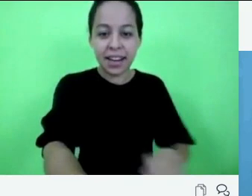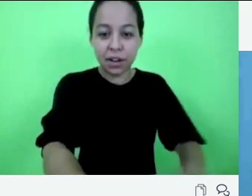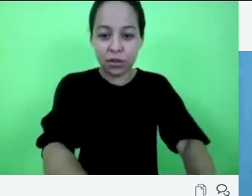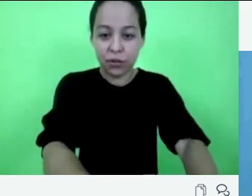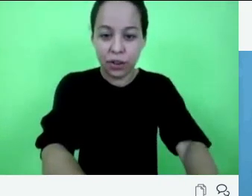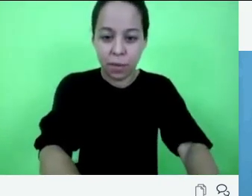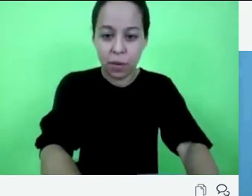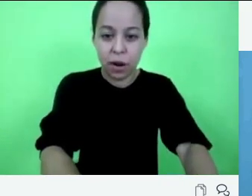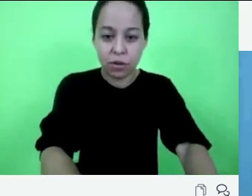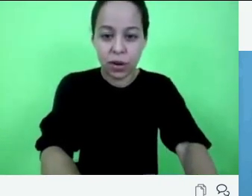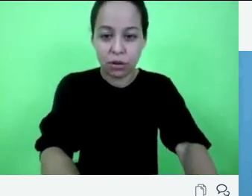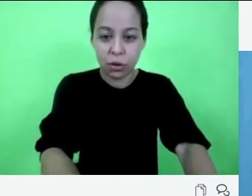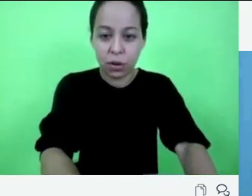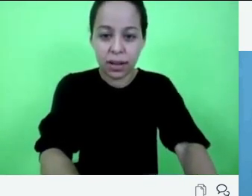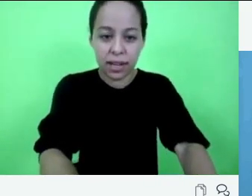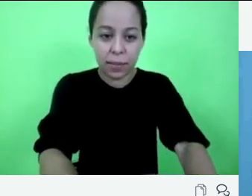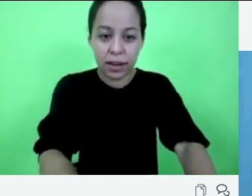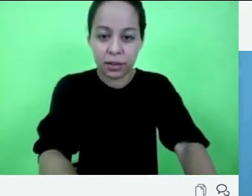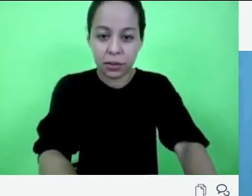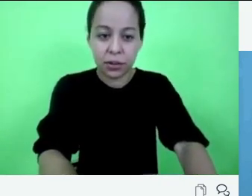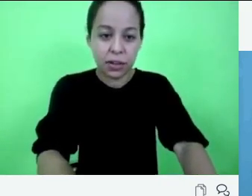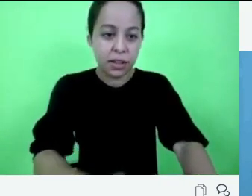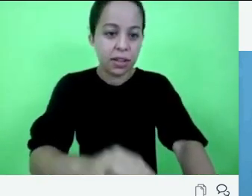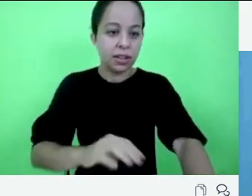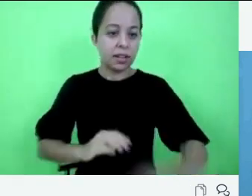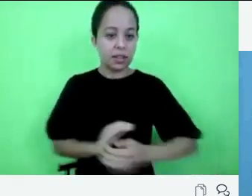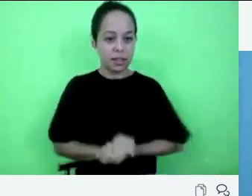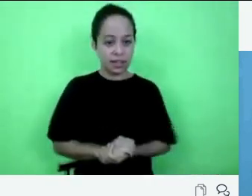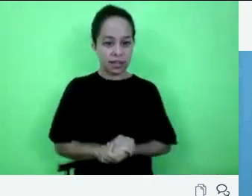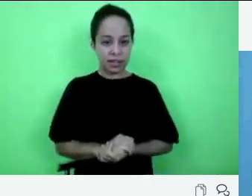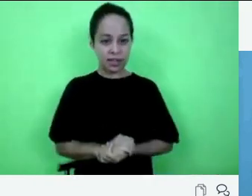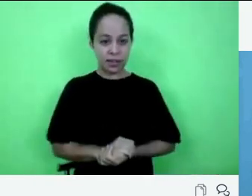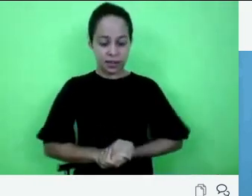Obrigada, deixa eu só fechar meu áudio que eu acho que estou atrapalhando.